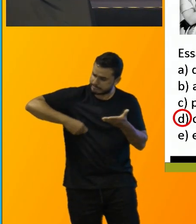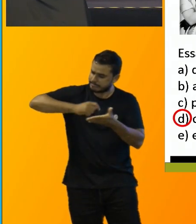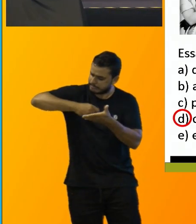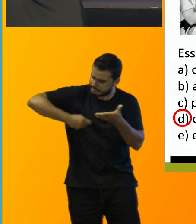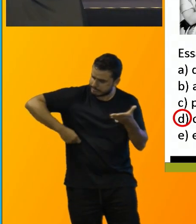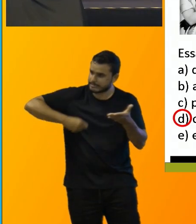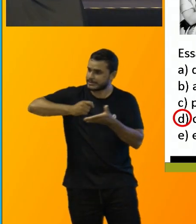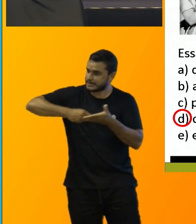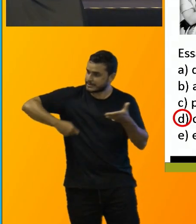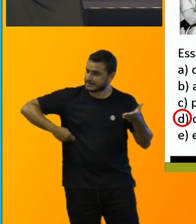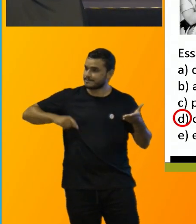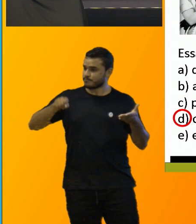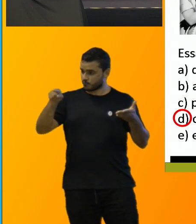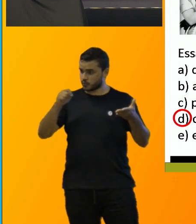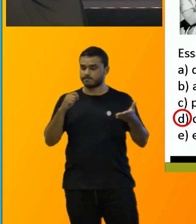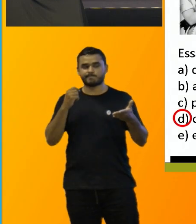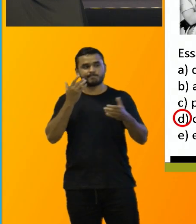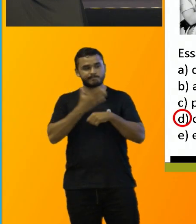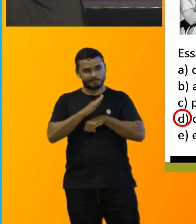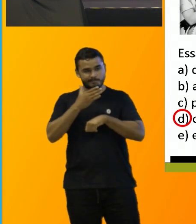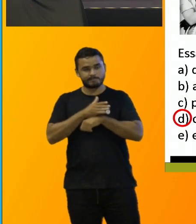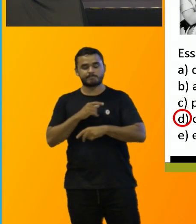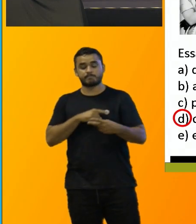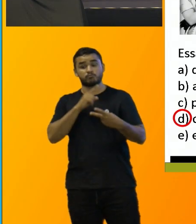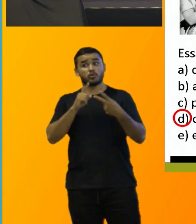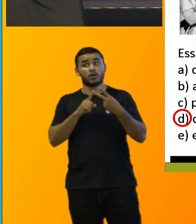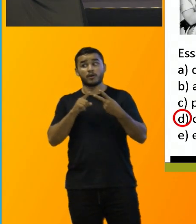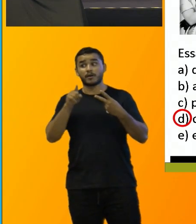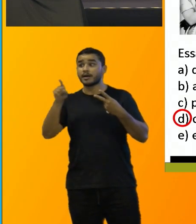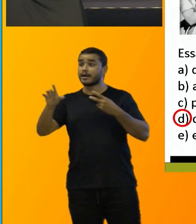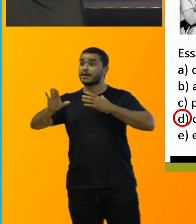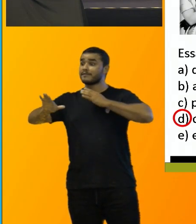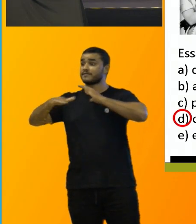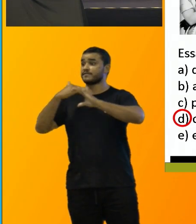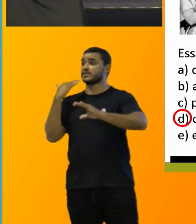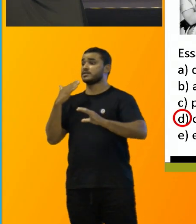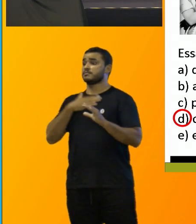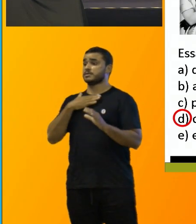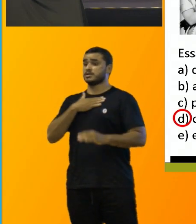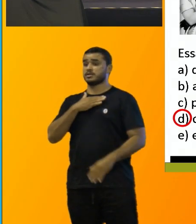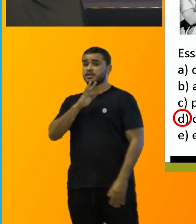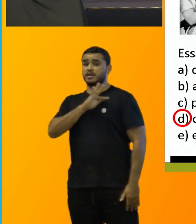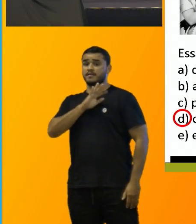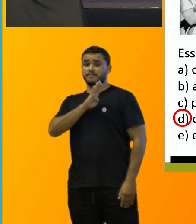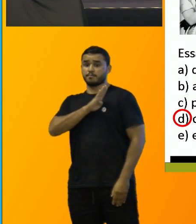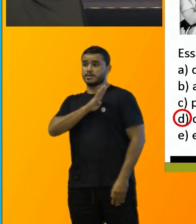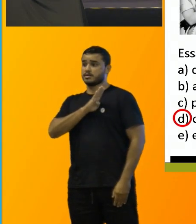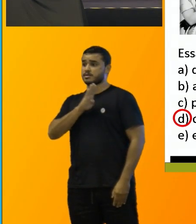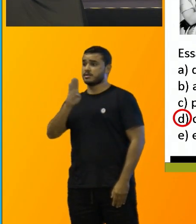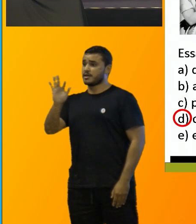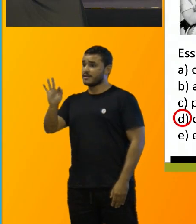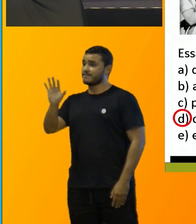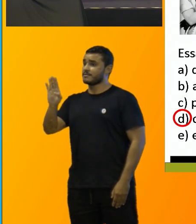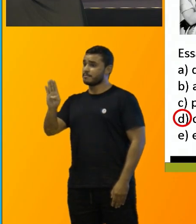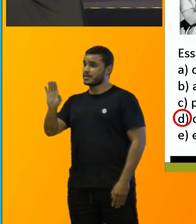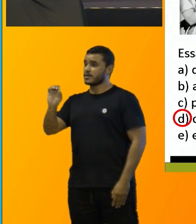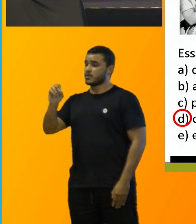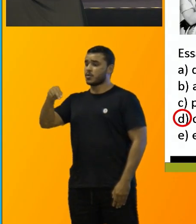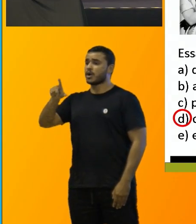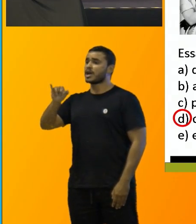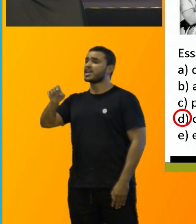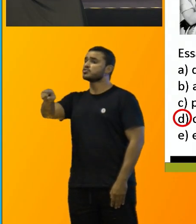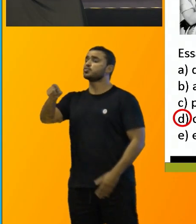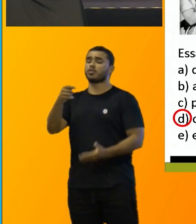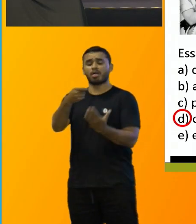Né? Segunda coisa, enviar a redação para a FB Online. Boa. Não adianta escrever a